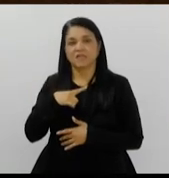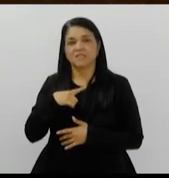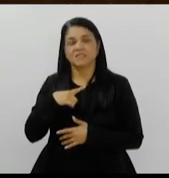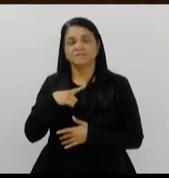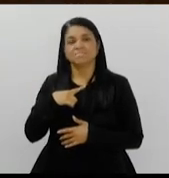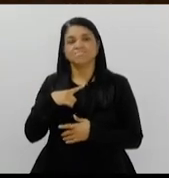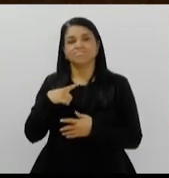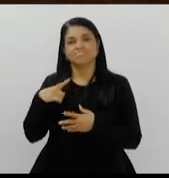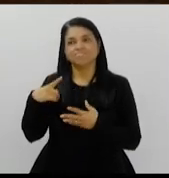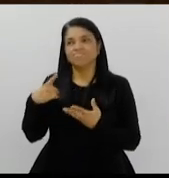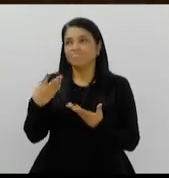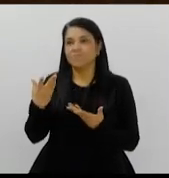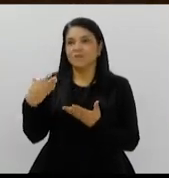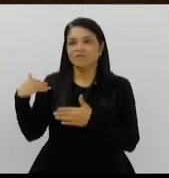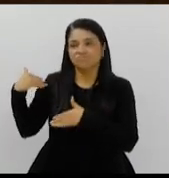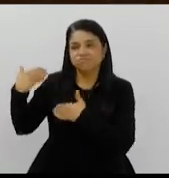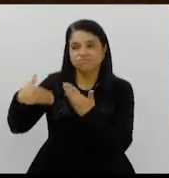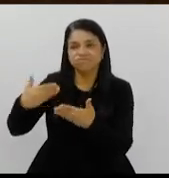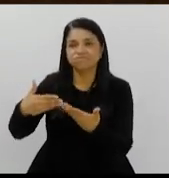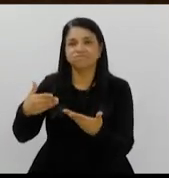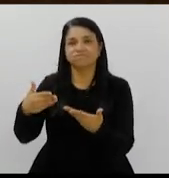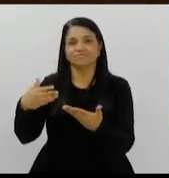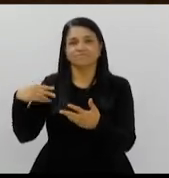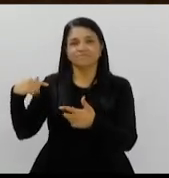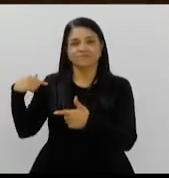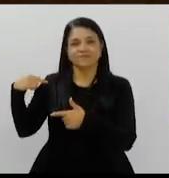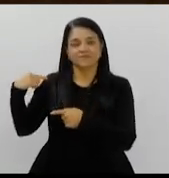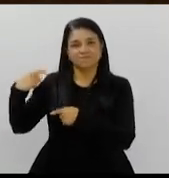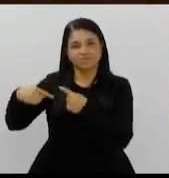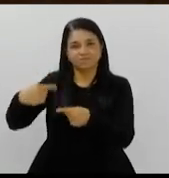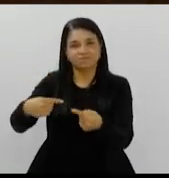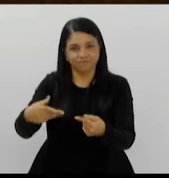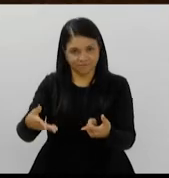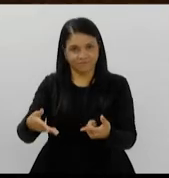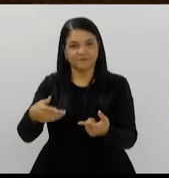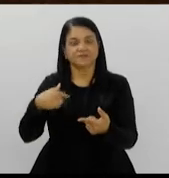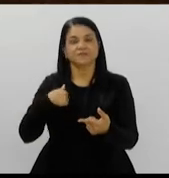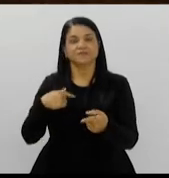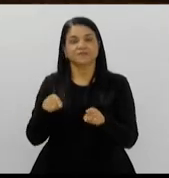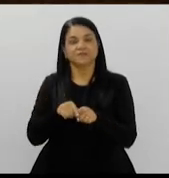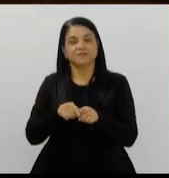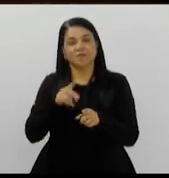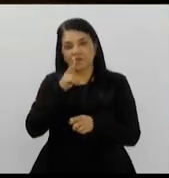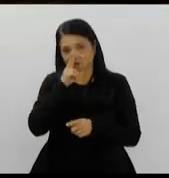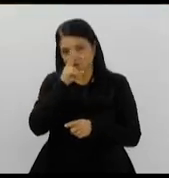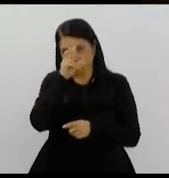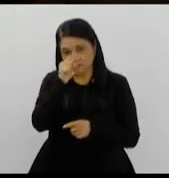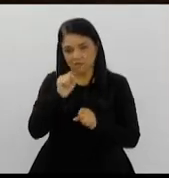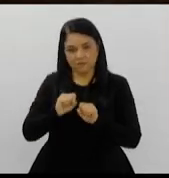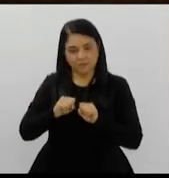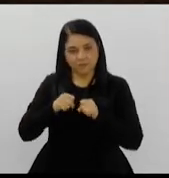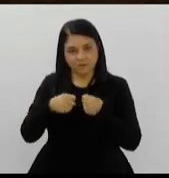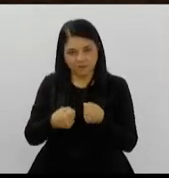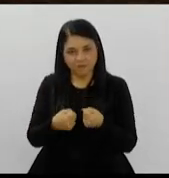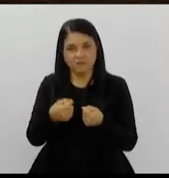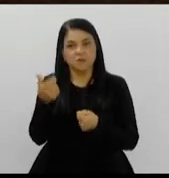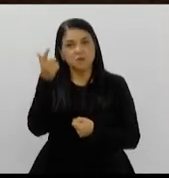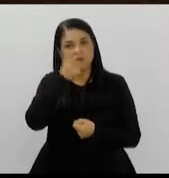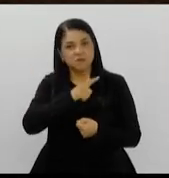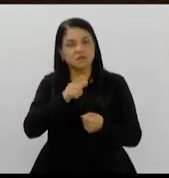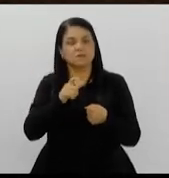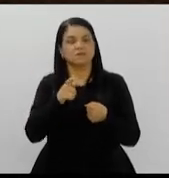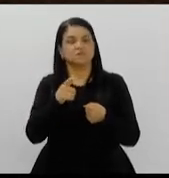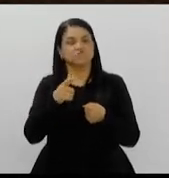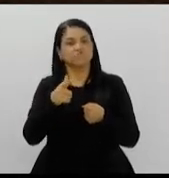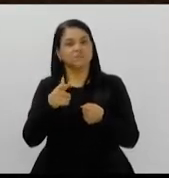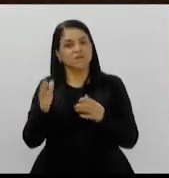era cometido, dos horrores cometidos. Então, a defesa dos direitos humanos intransigente, o fortalecimento dessa defesa, ganham muito com a